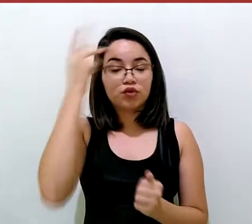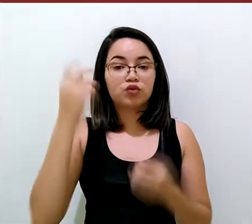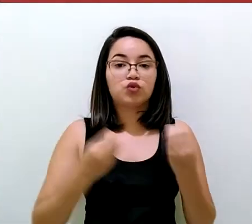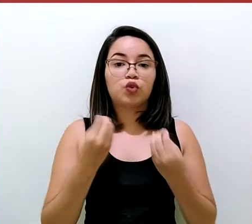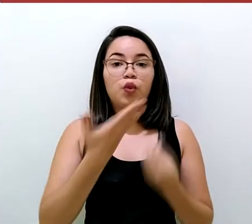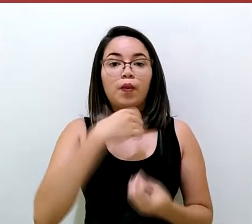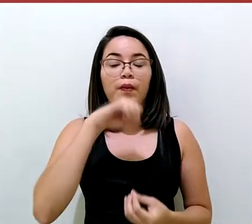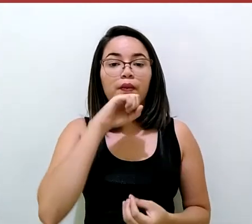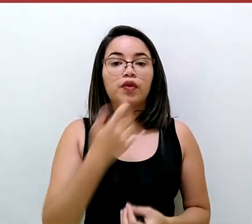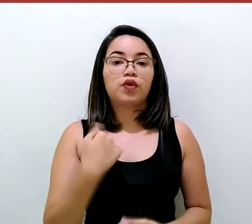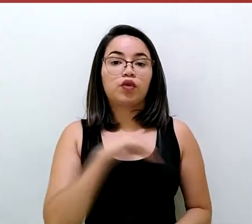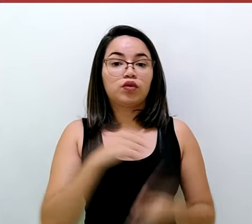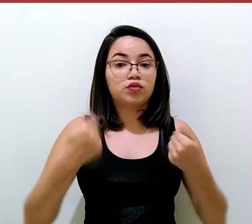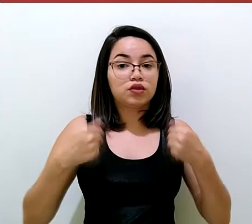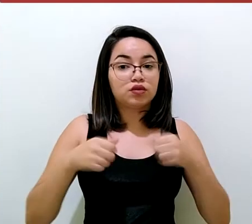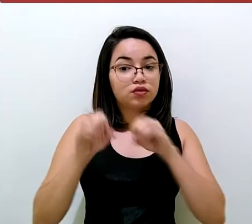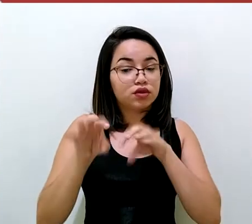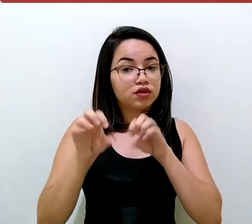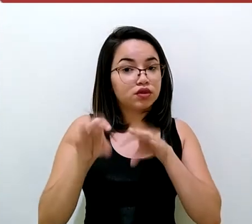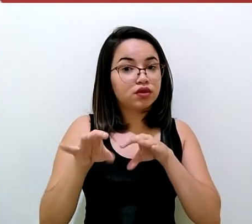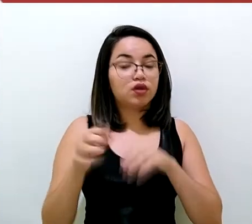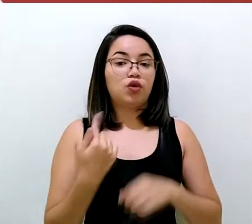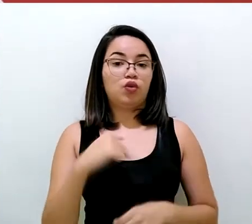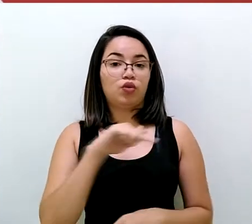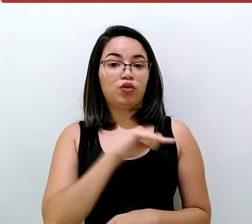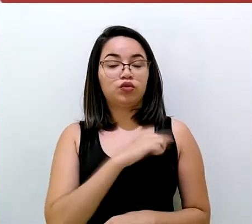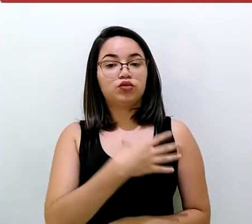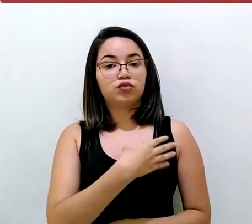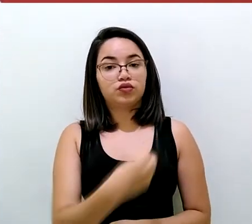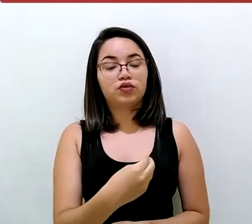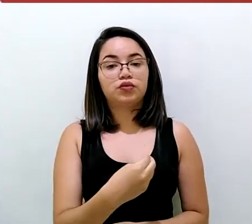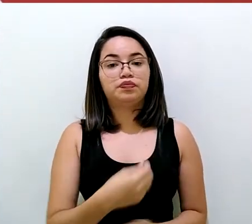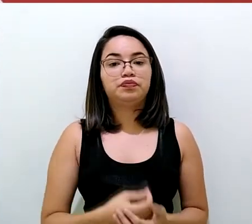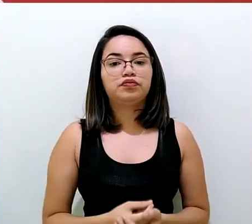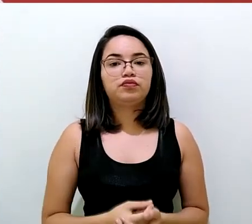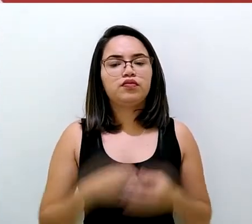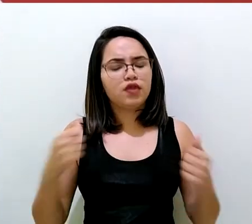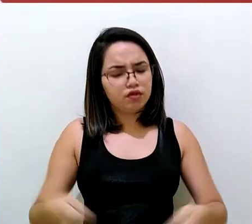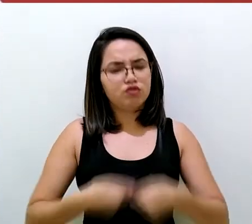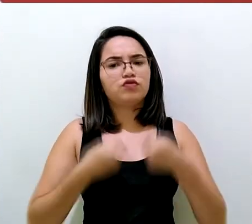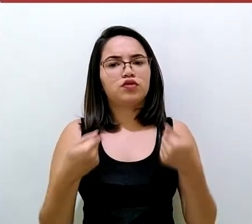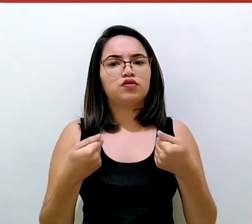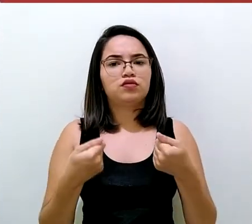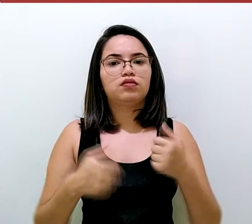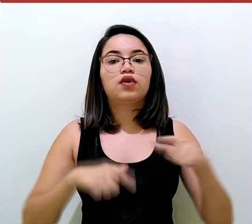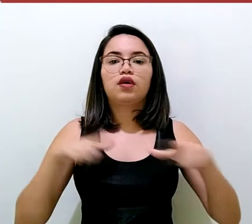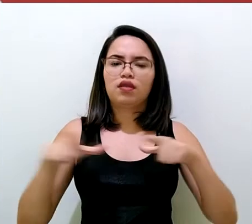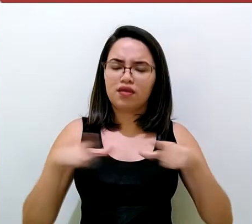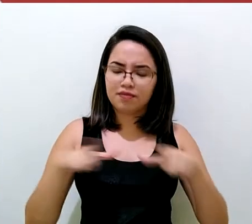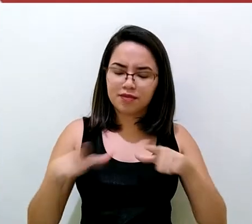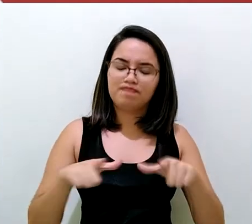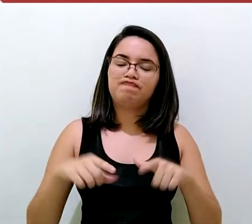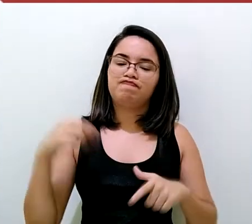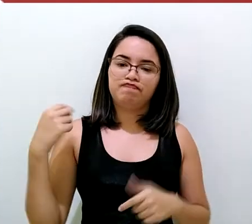pessoas. Como pais, nós precisamos ensinar nossos filhos a se esforçarem,